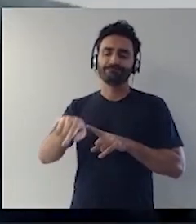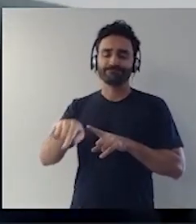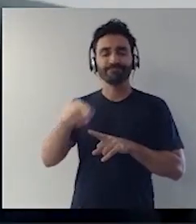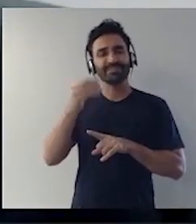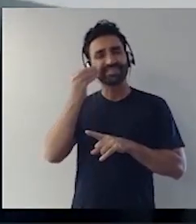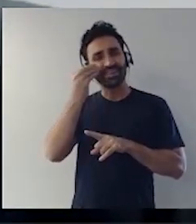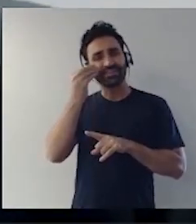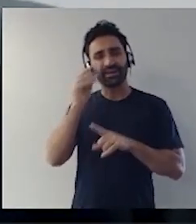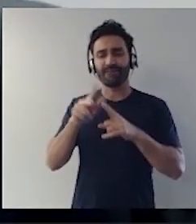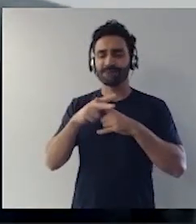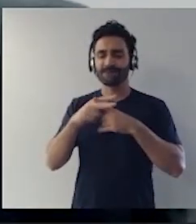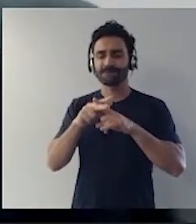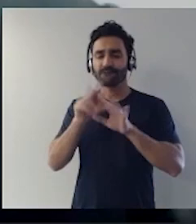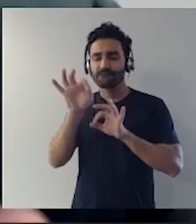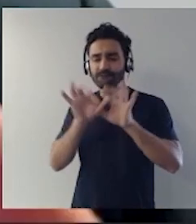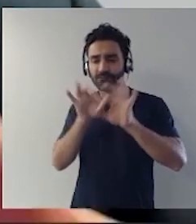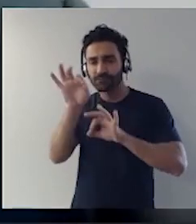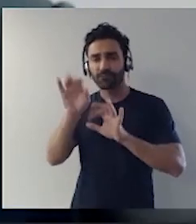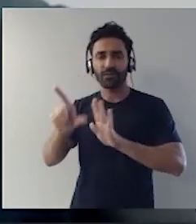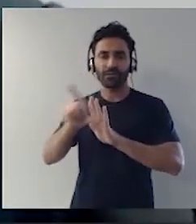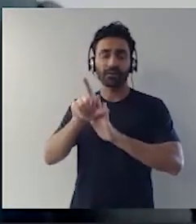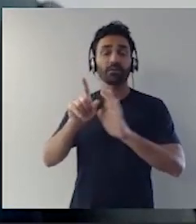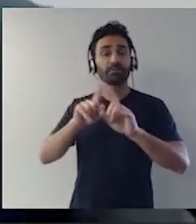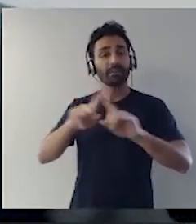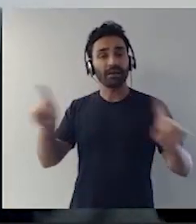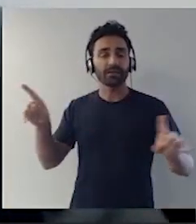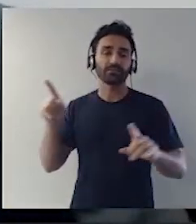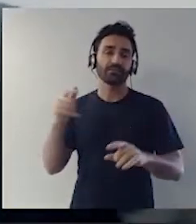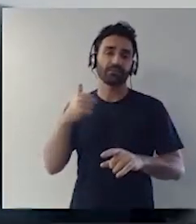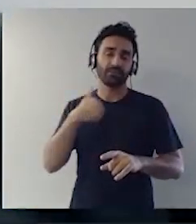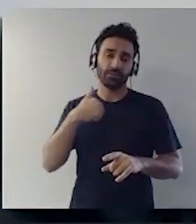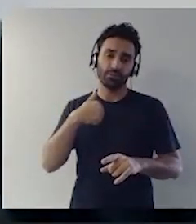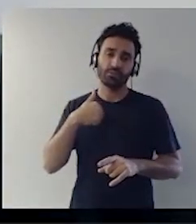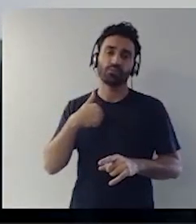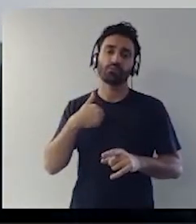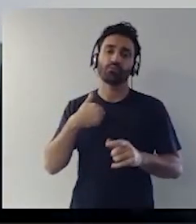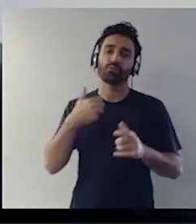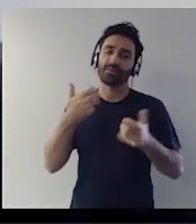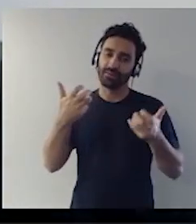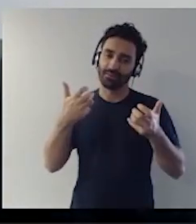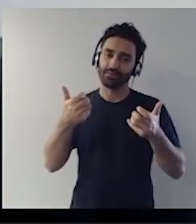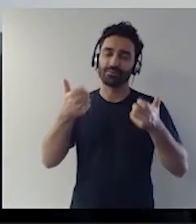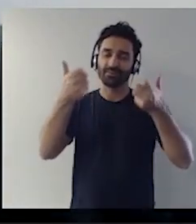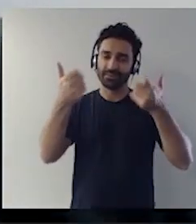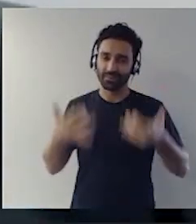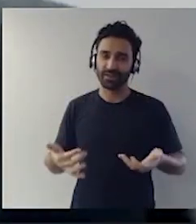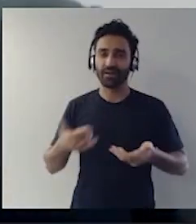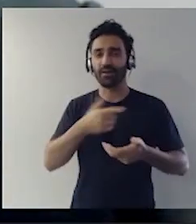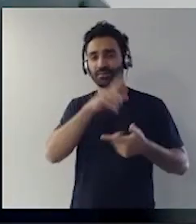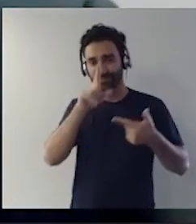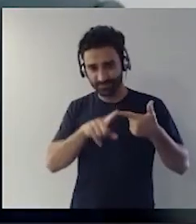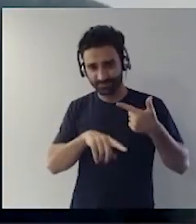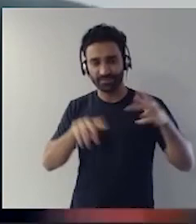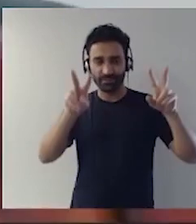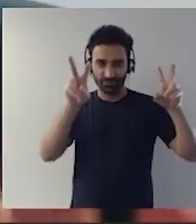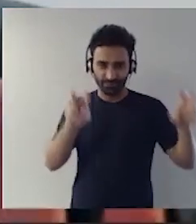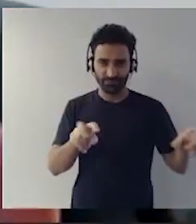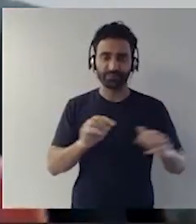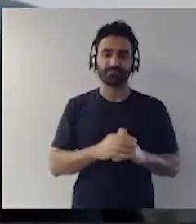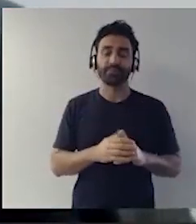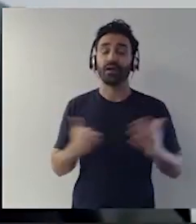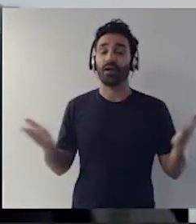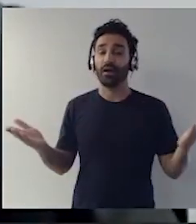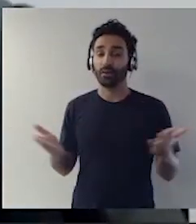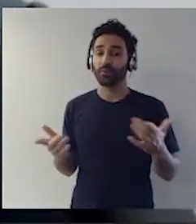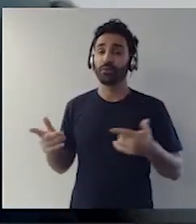pouco nos trilhos as coisas. E aí eu faço uma abertura para um segundo recorte, que é dizer, nesse momento de marchas